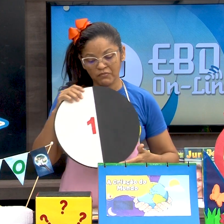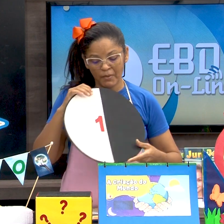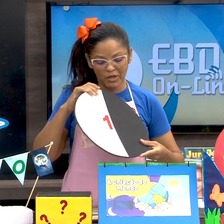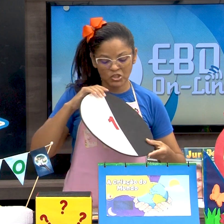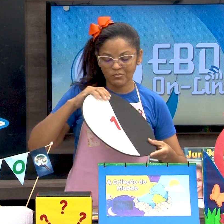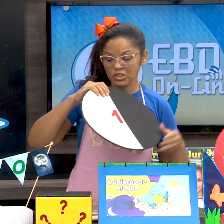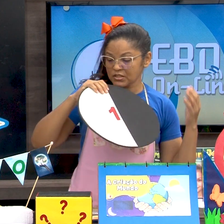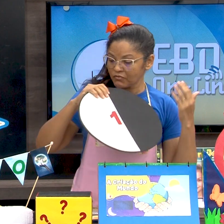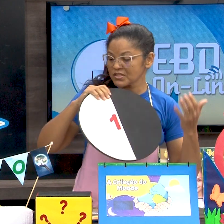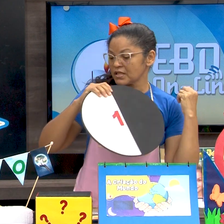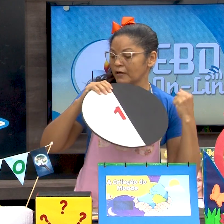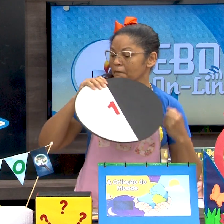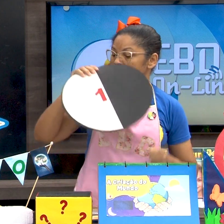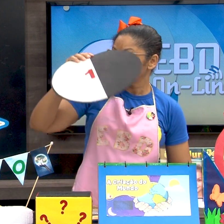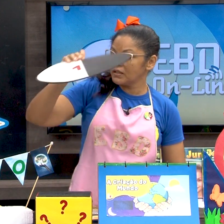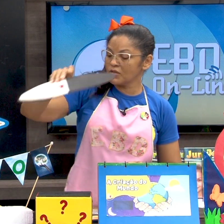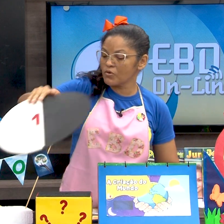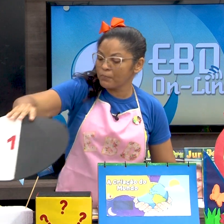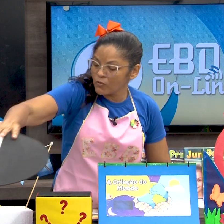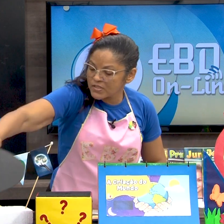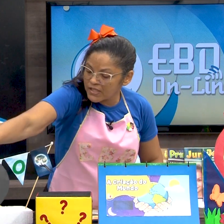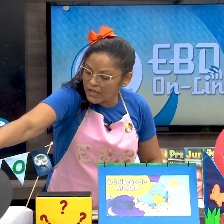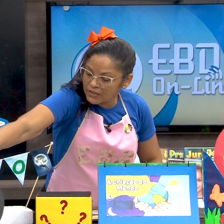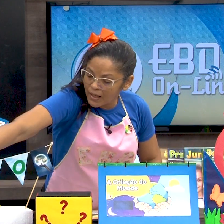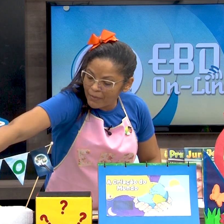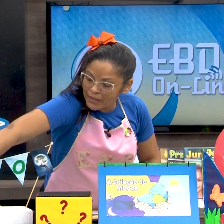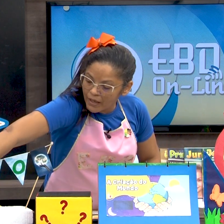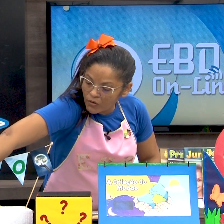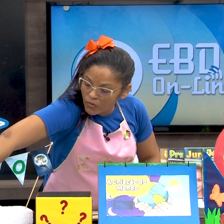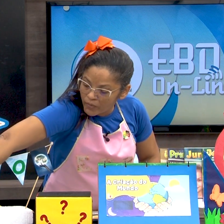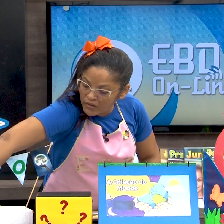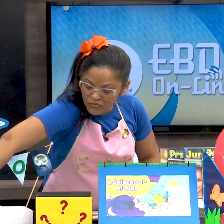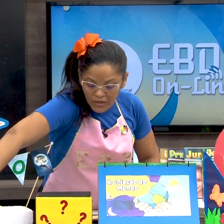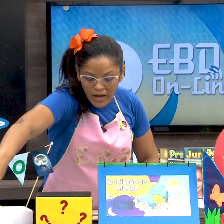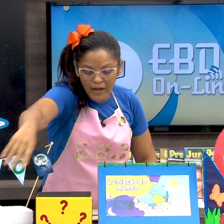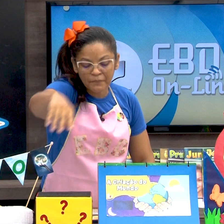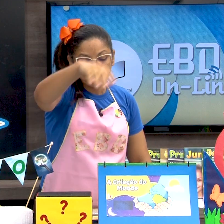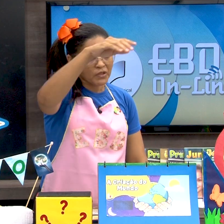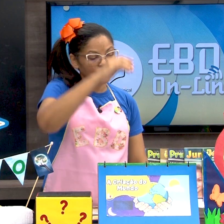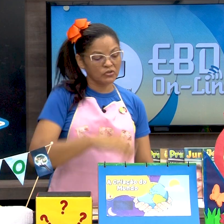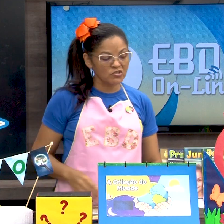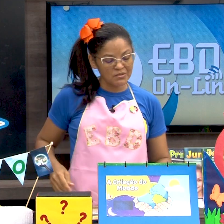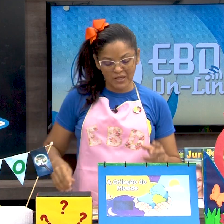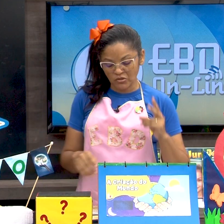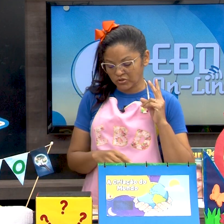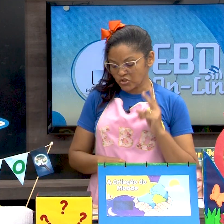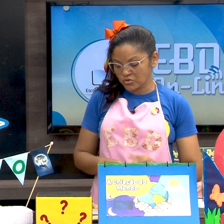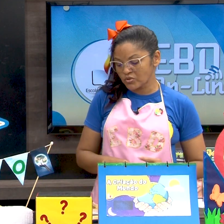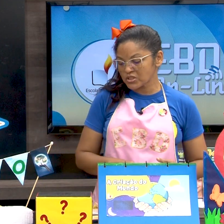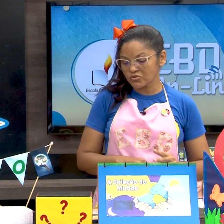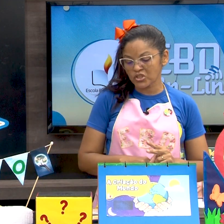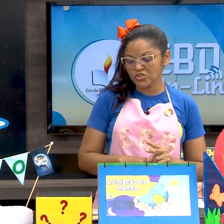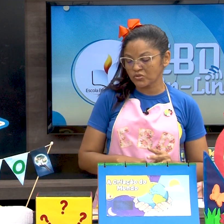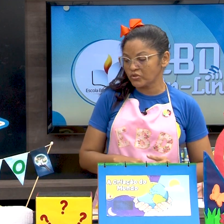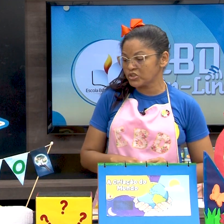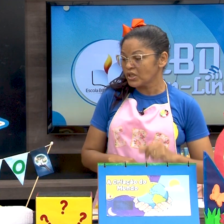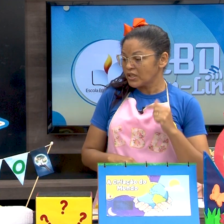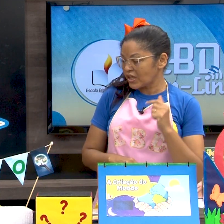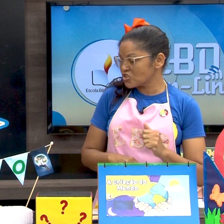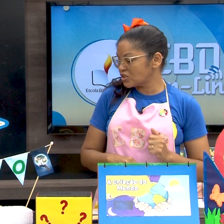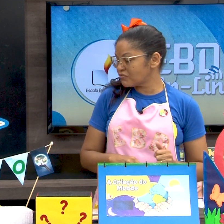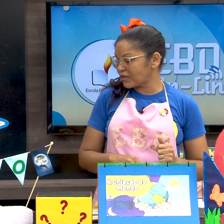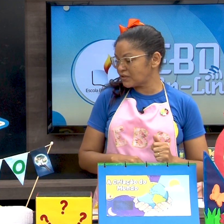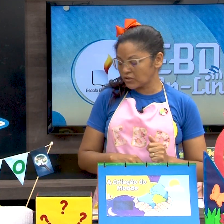sucessivamente mas se você não consegue trabalhar com EVA eu trouxe mais outras duas sugestões